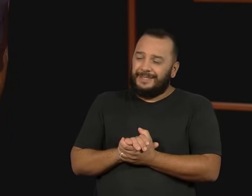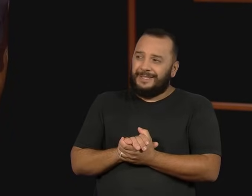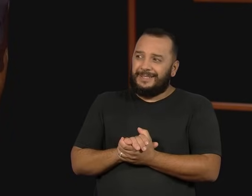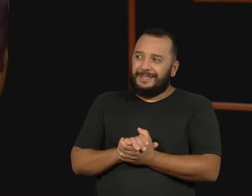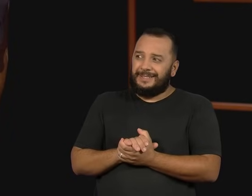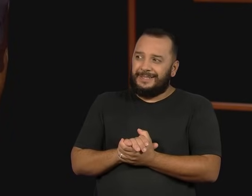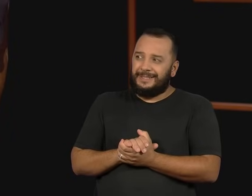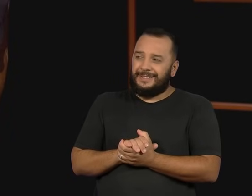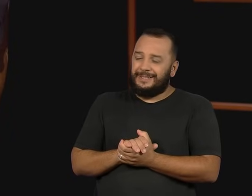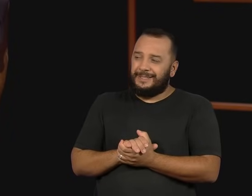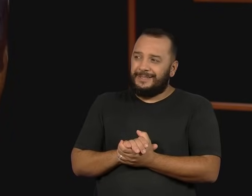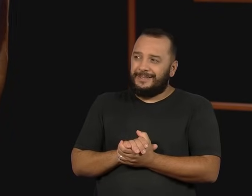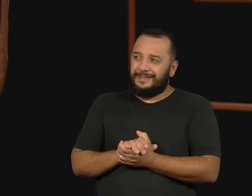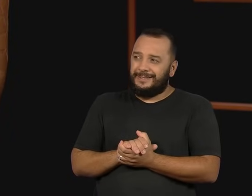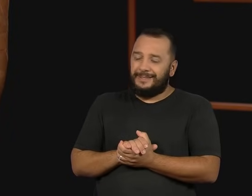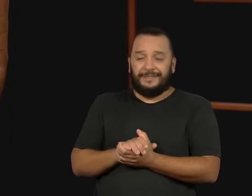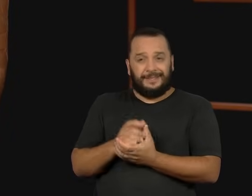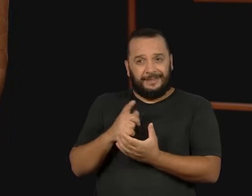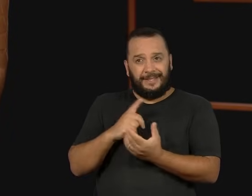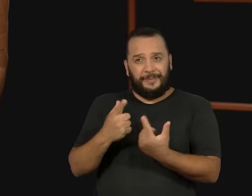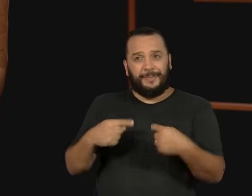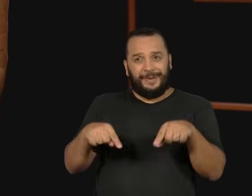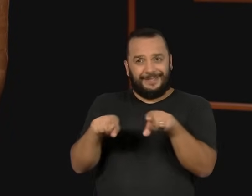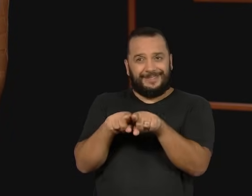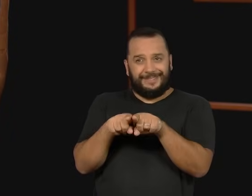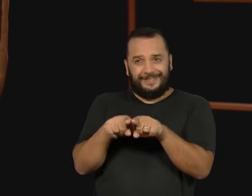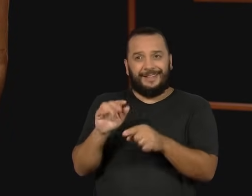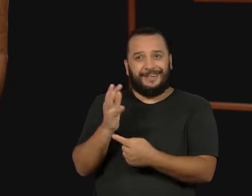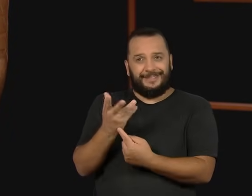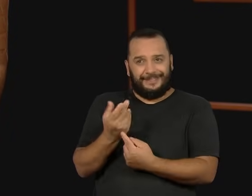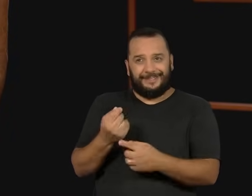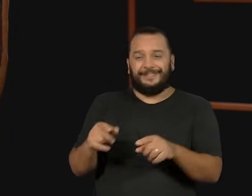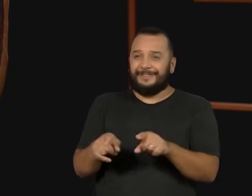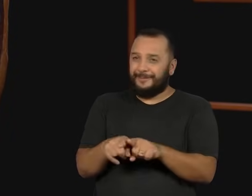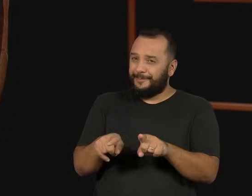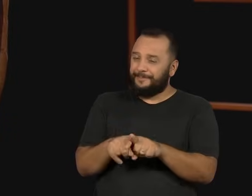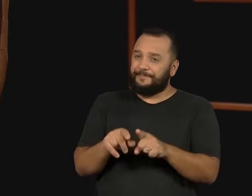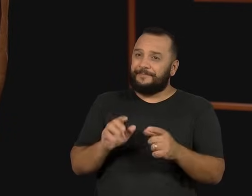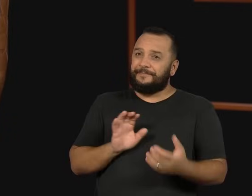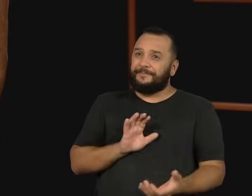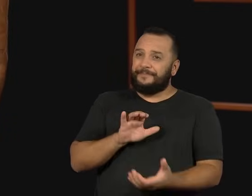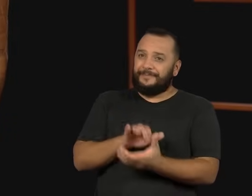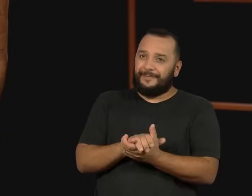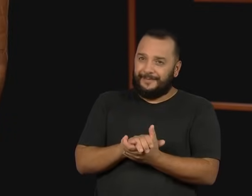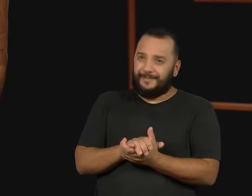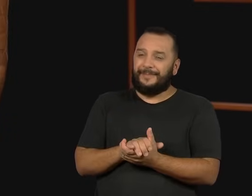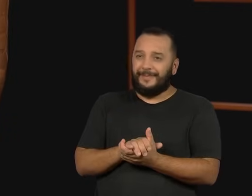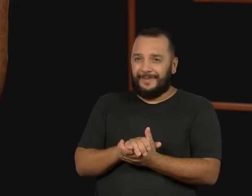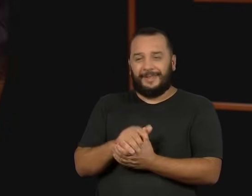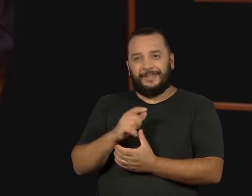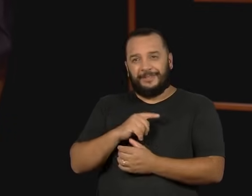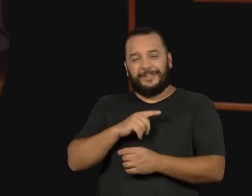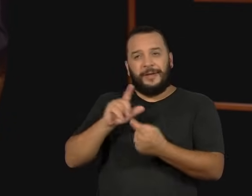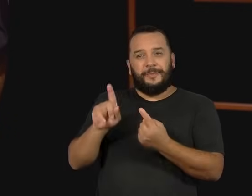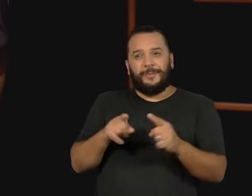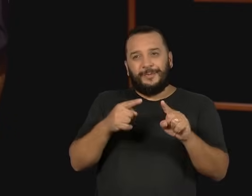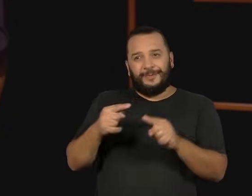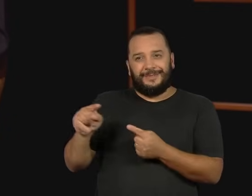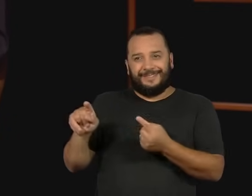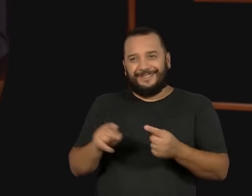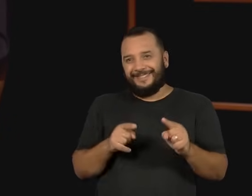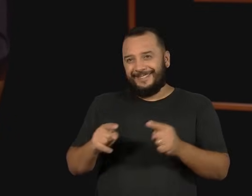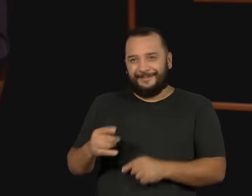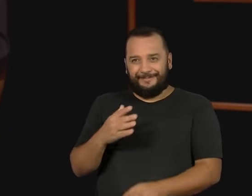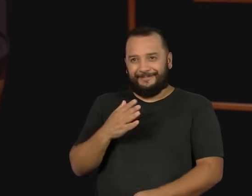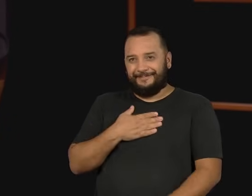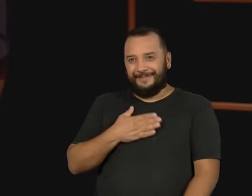tem essa parceria artística, digamos, e no casamento, então, tinha essas canções, e eu,